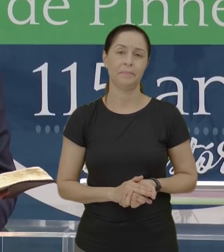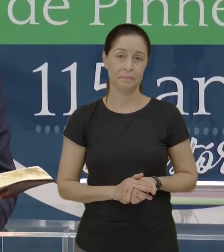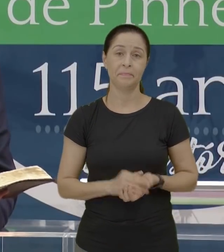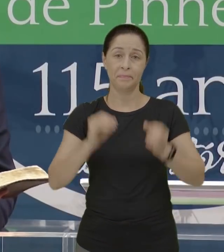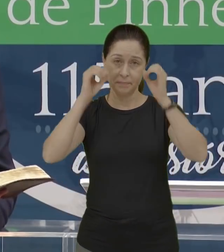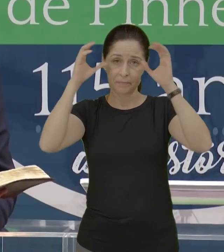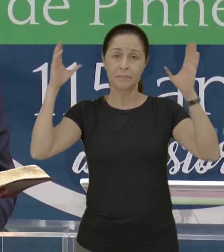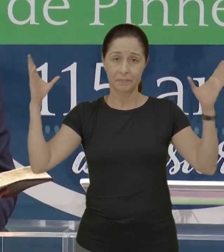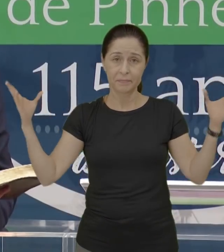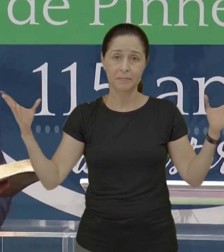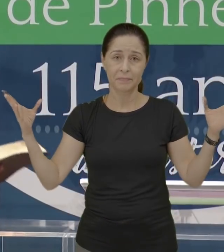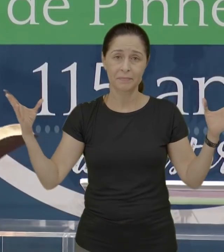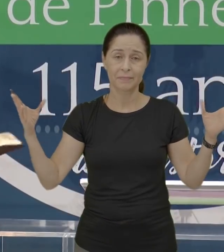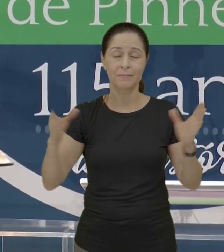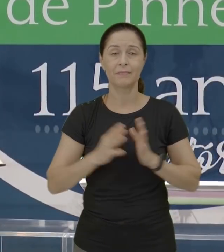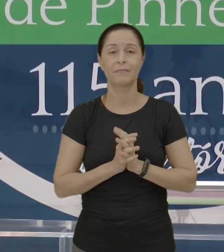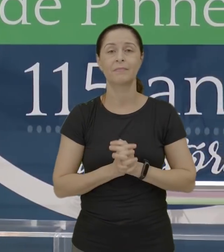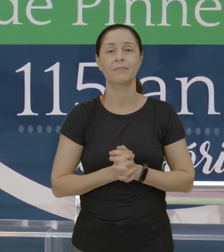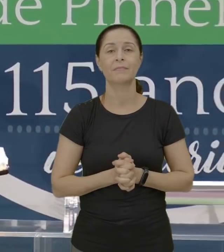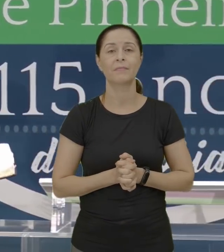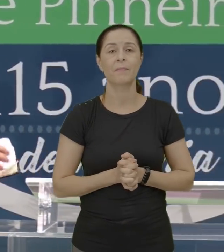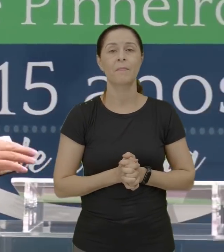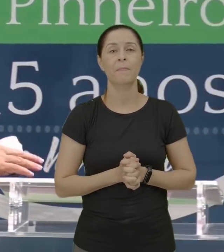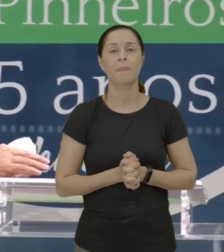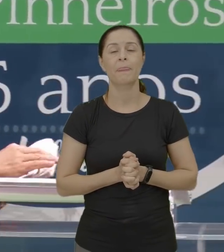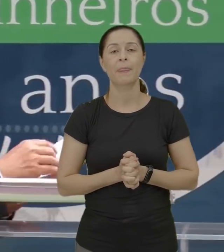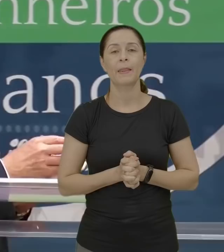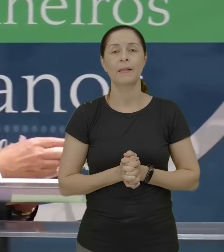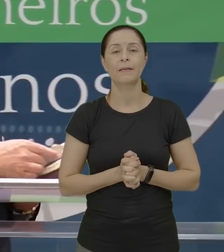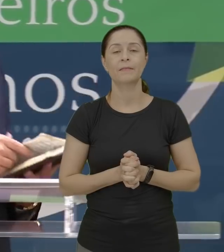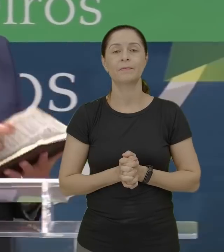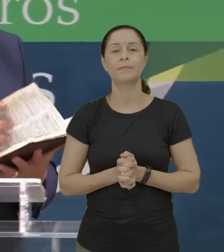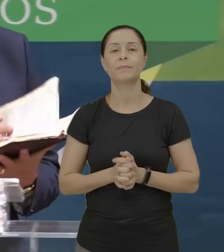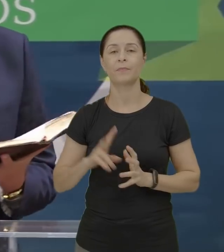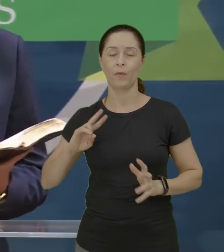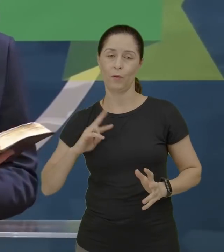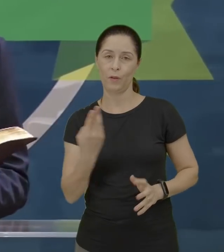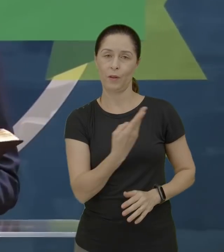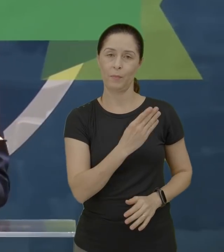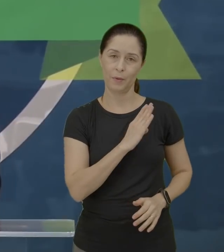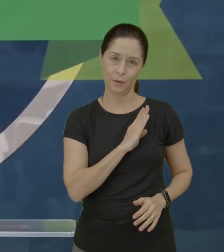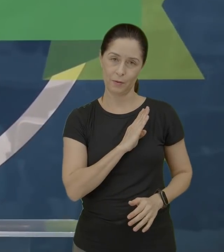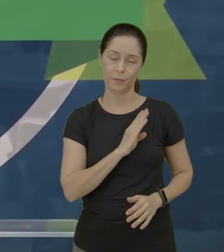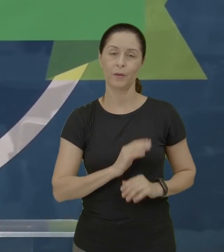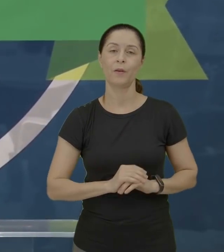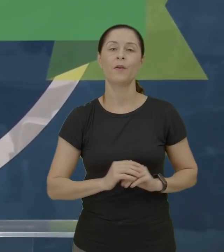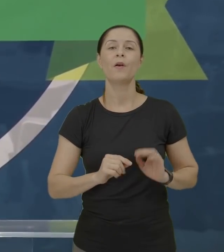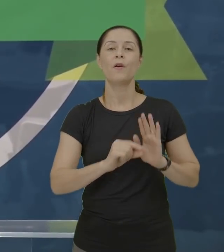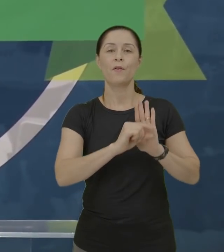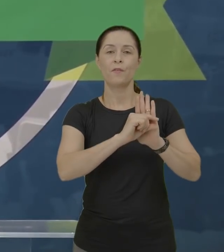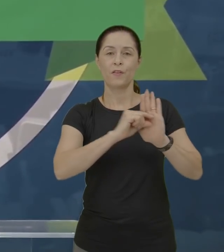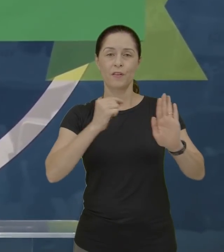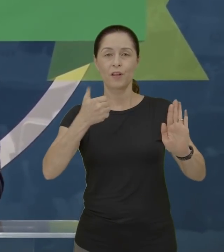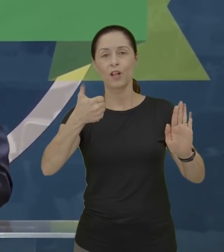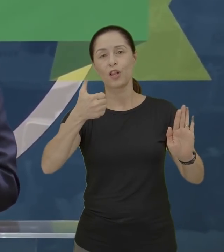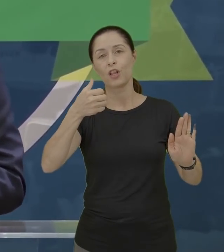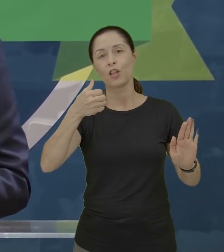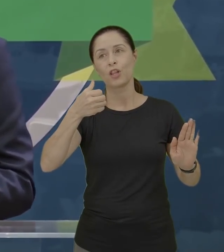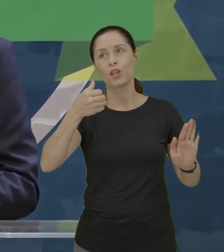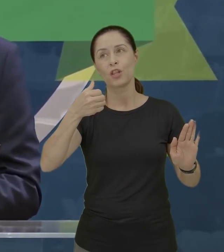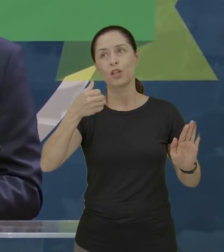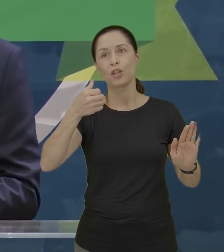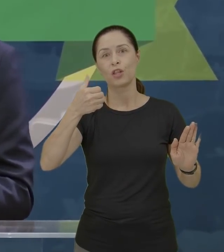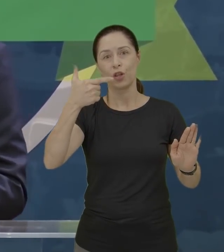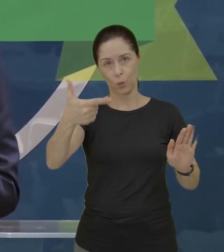irmãos, para vocês? Ok, então vamos prosseguir. Volta lá para Hebreus. Versículo 12 agora, 6:12.